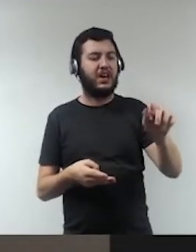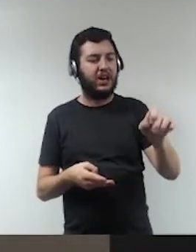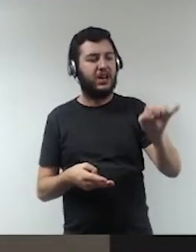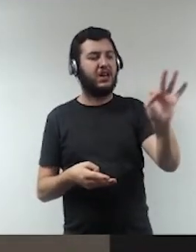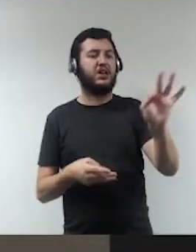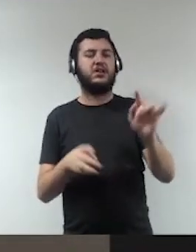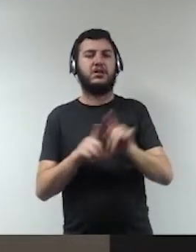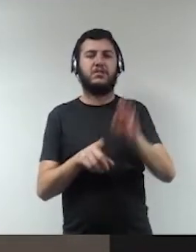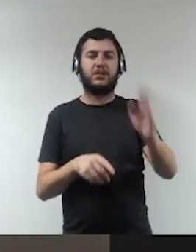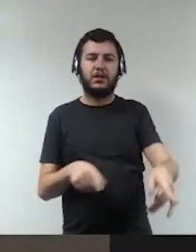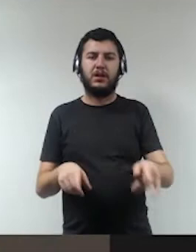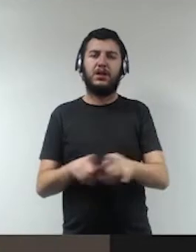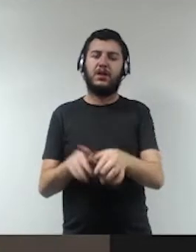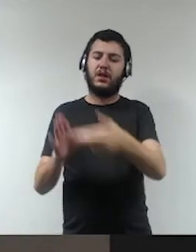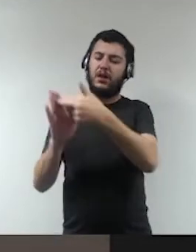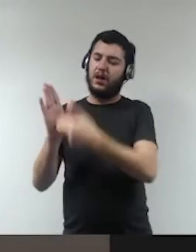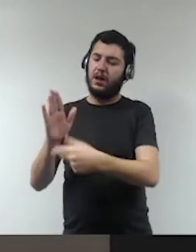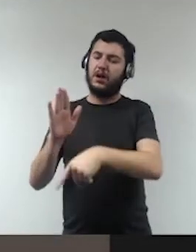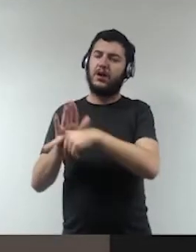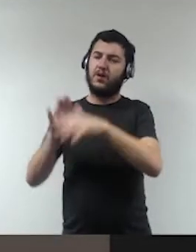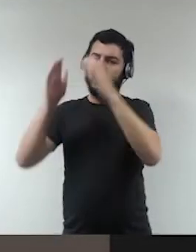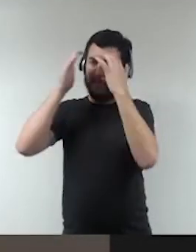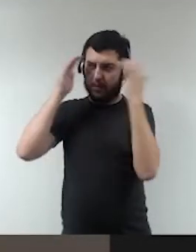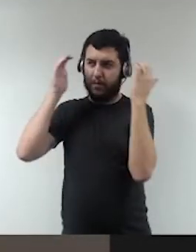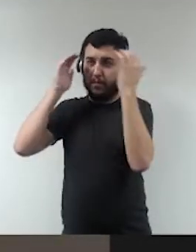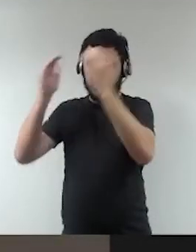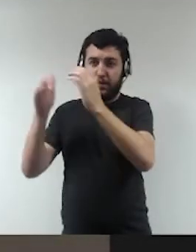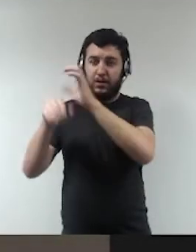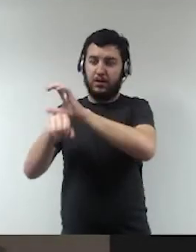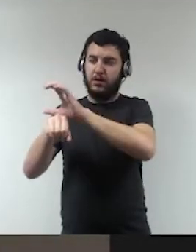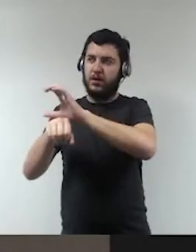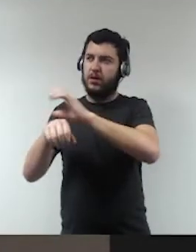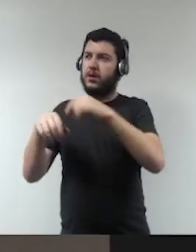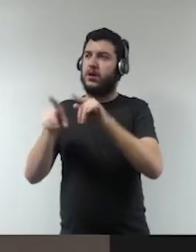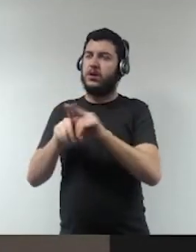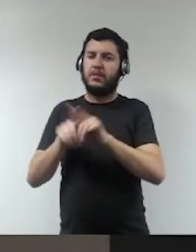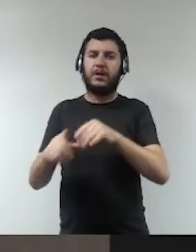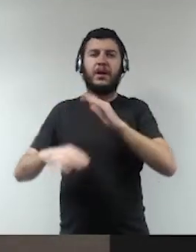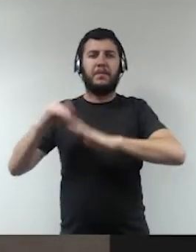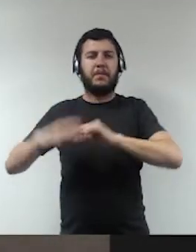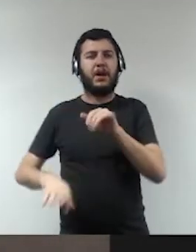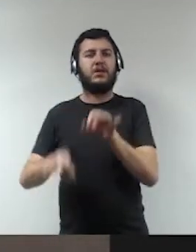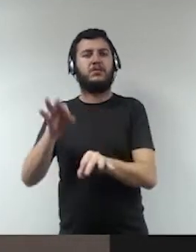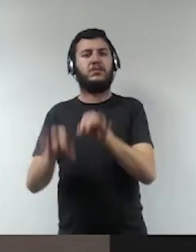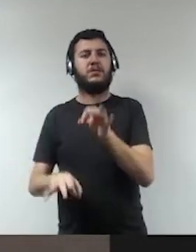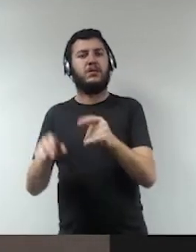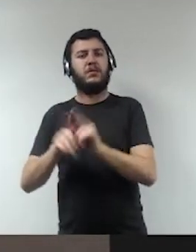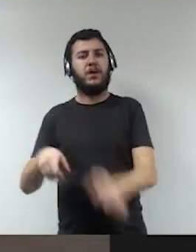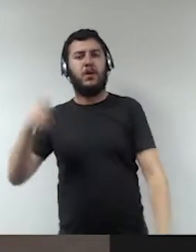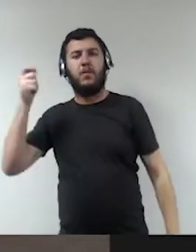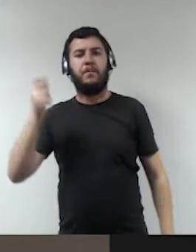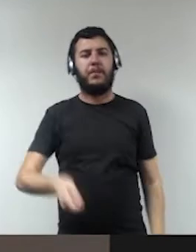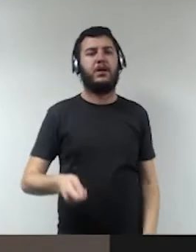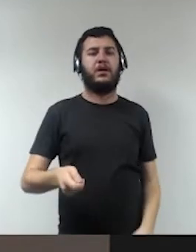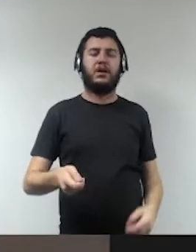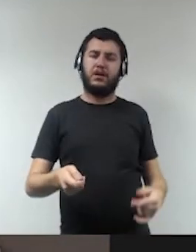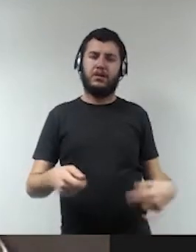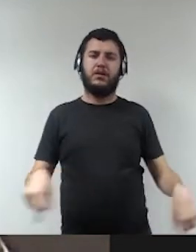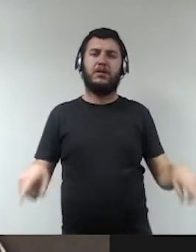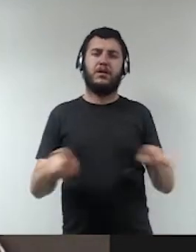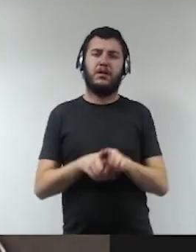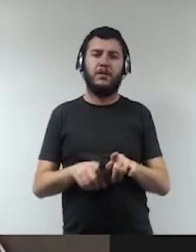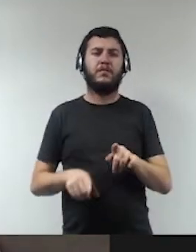princípio constitucional e por seu dever legal de judicatura, ele obriga-se a considerar a